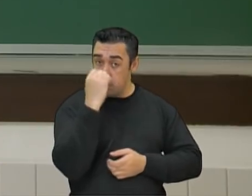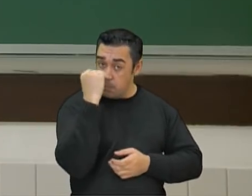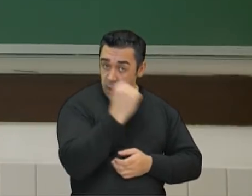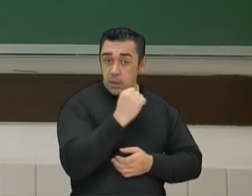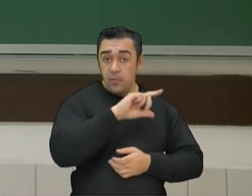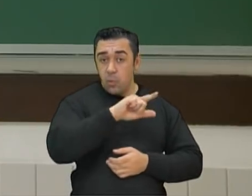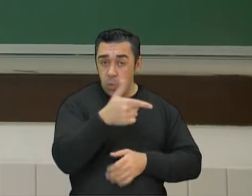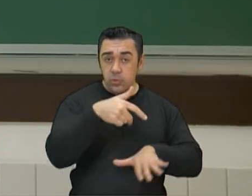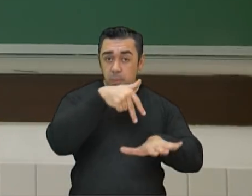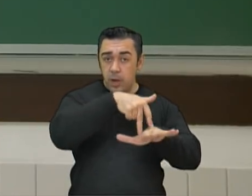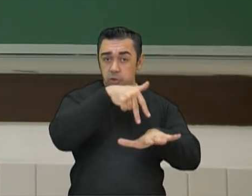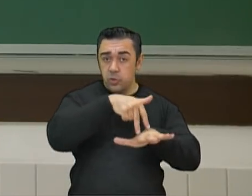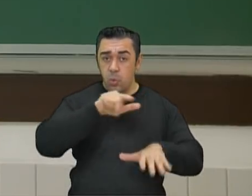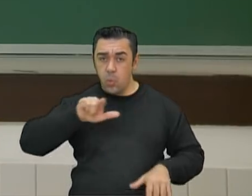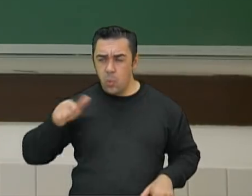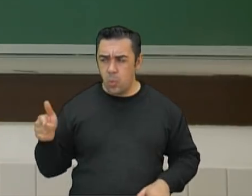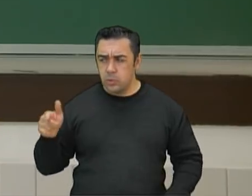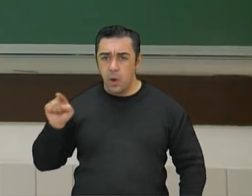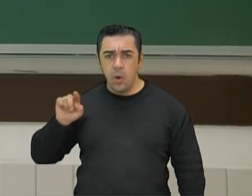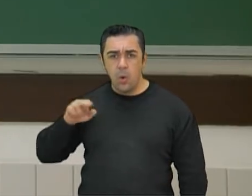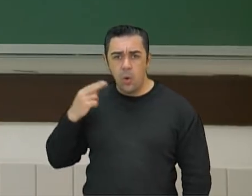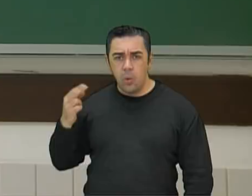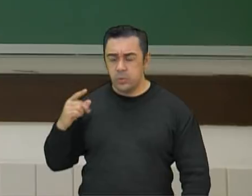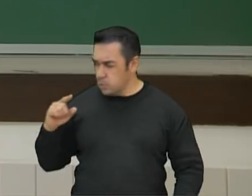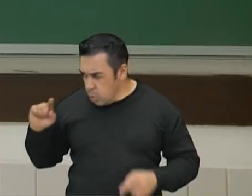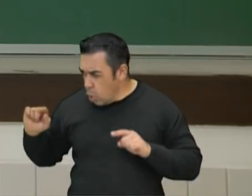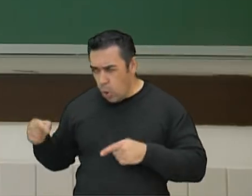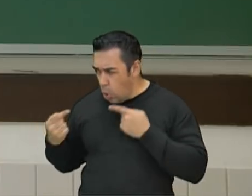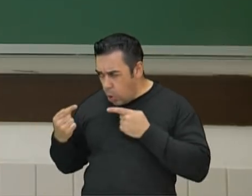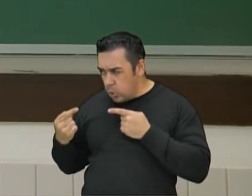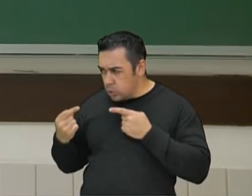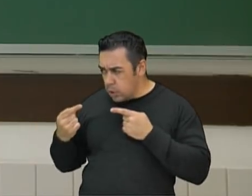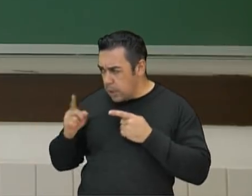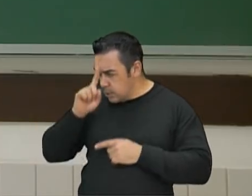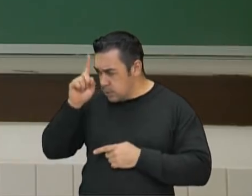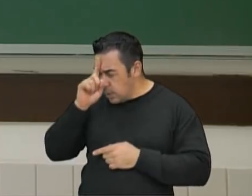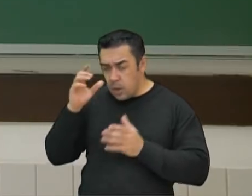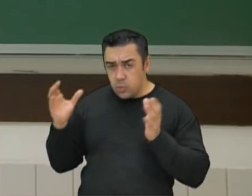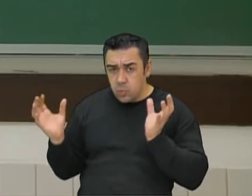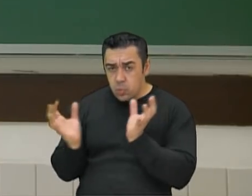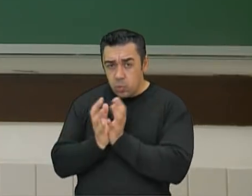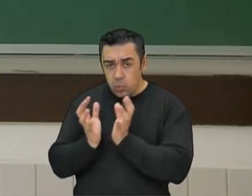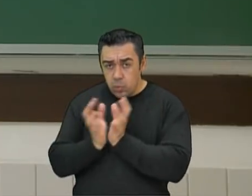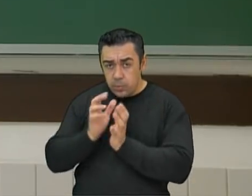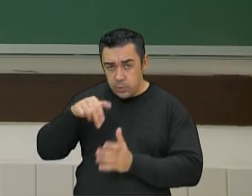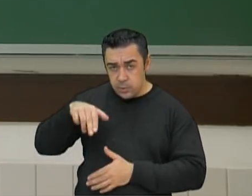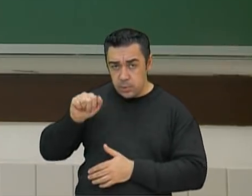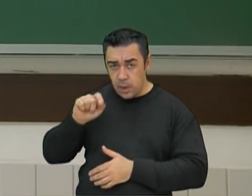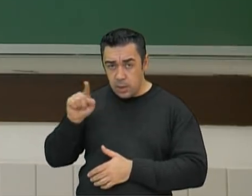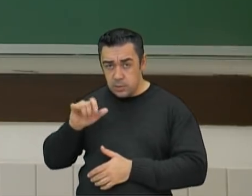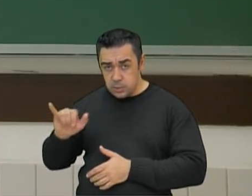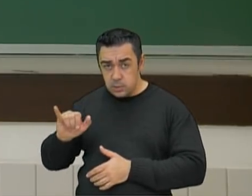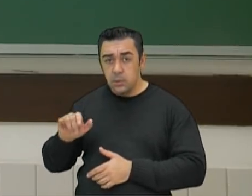Então todos os que fossem considerados opositores às ideias já do Hitler e do partido